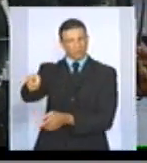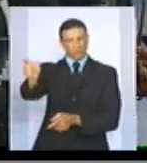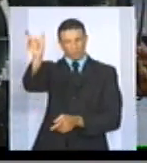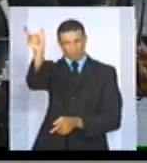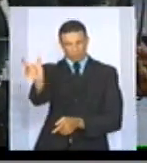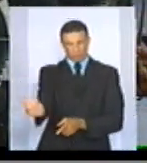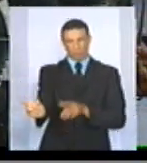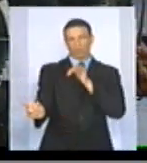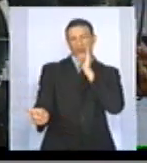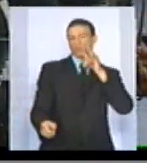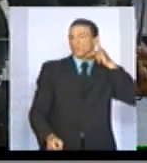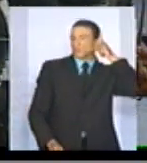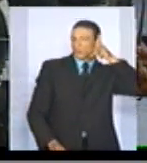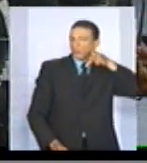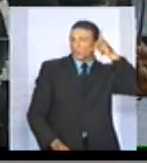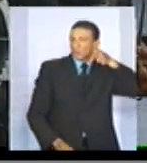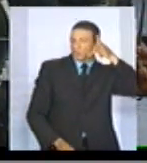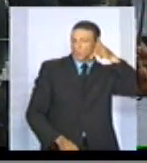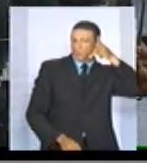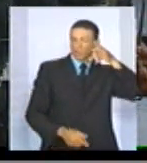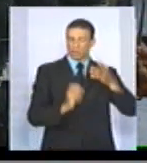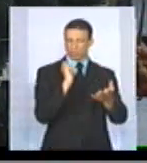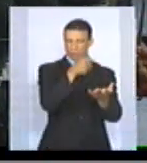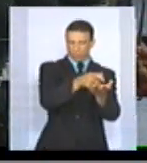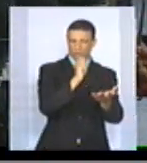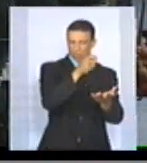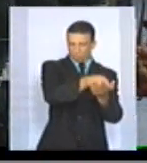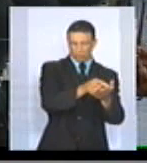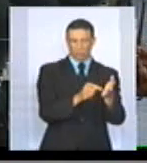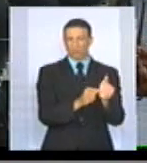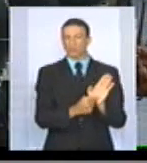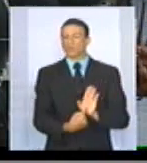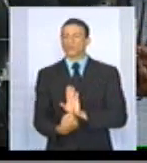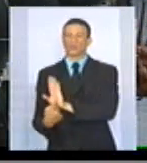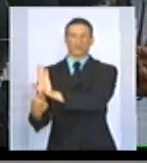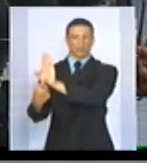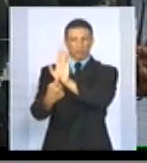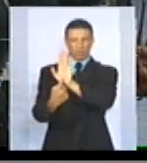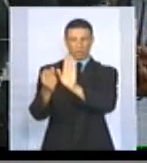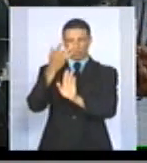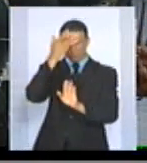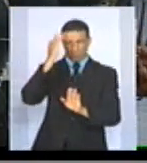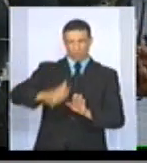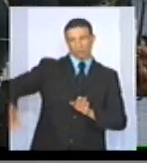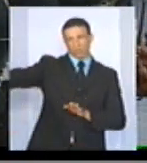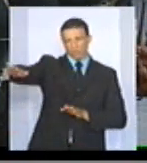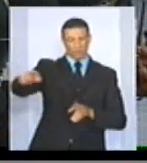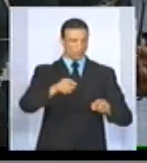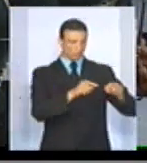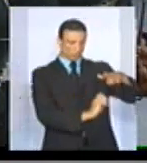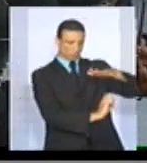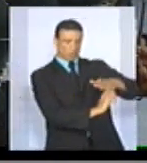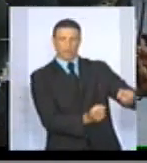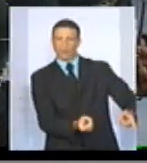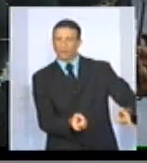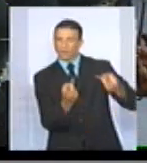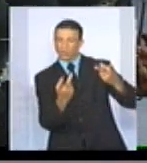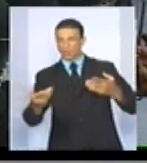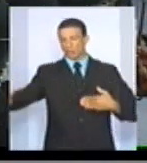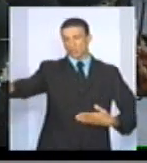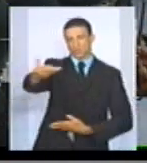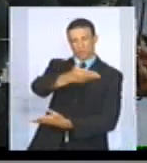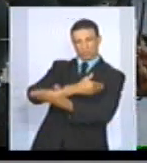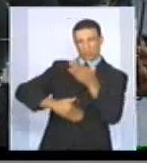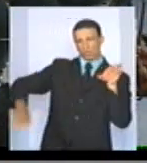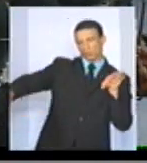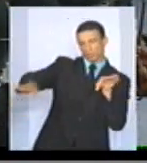Política Nacional das Relações de Consumo parte do pressuposto de que a relação entre consumidores e fornecedores é constituída por polos